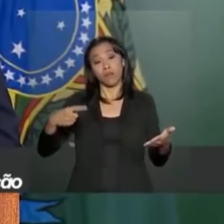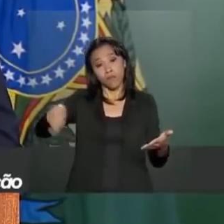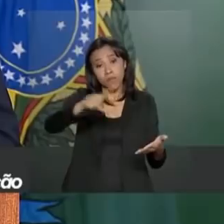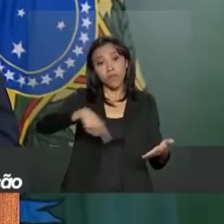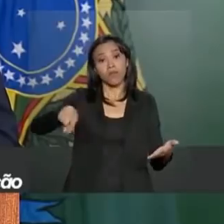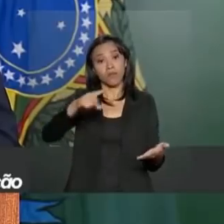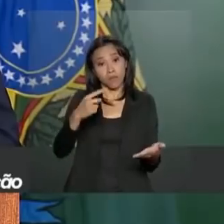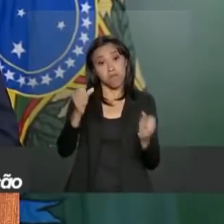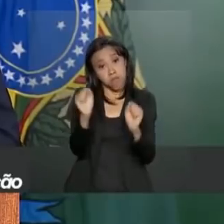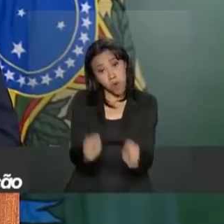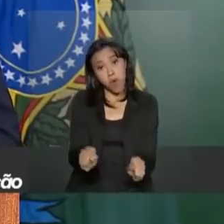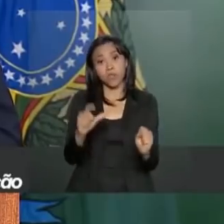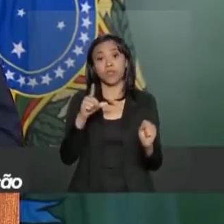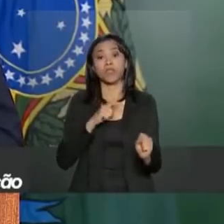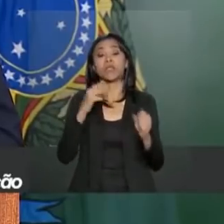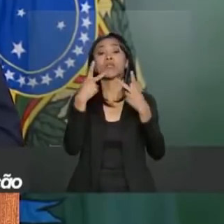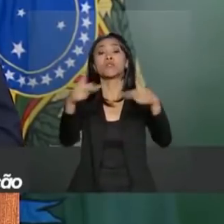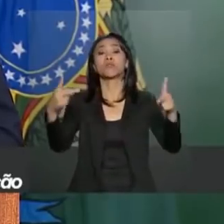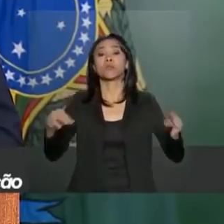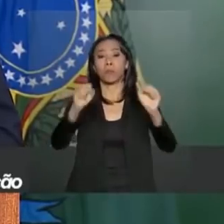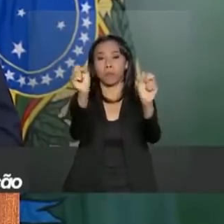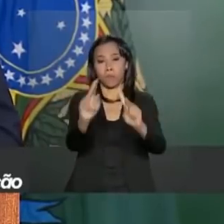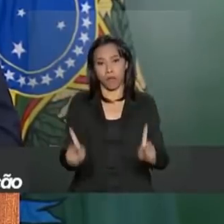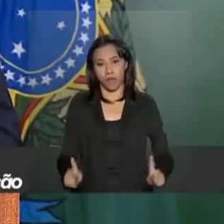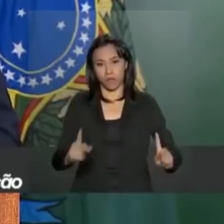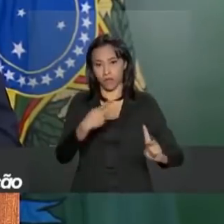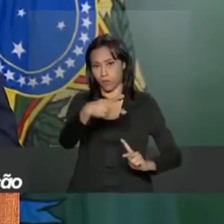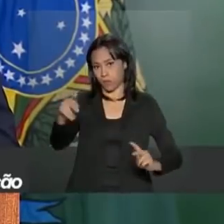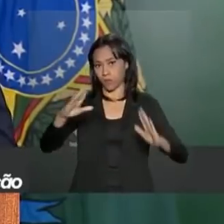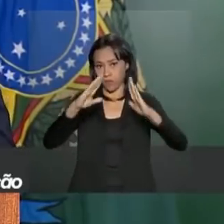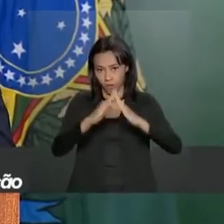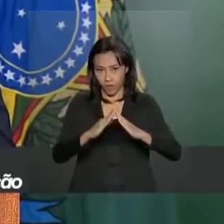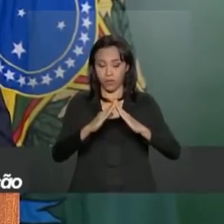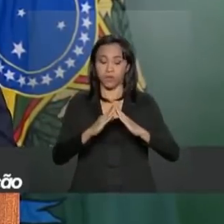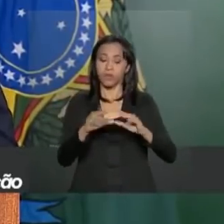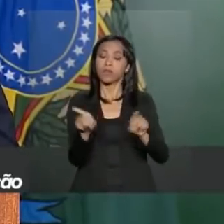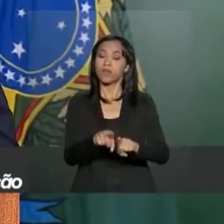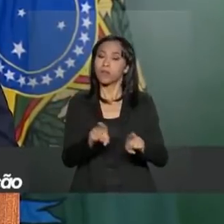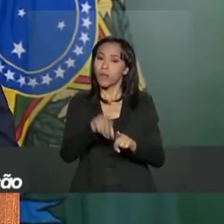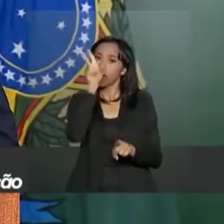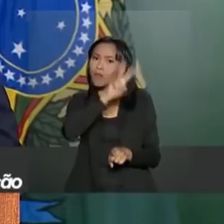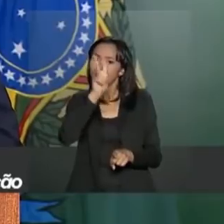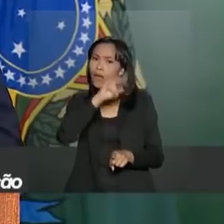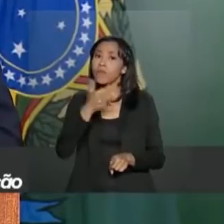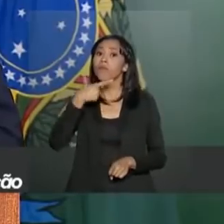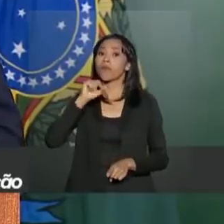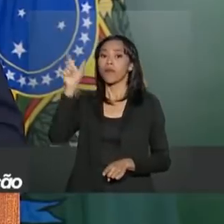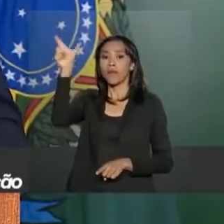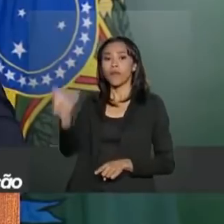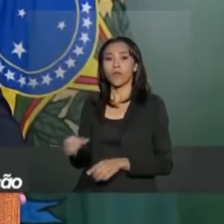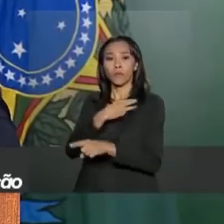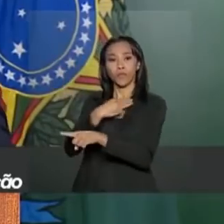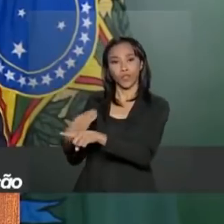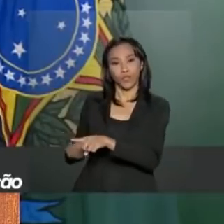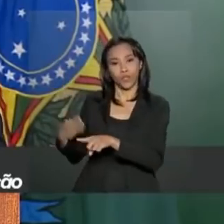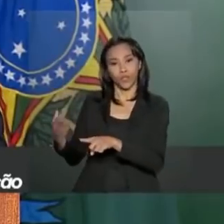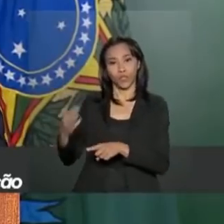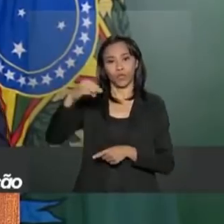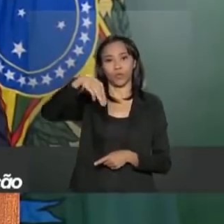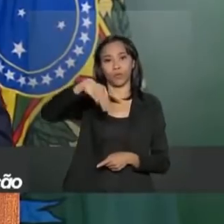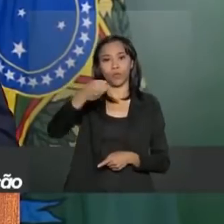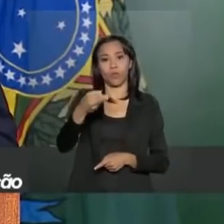nesse primeiro momento ter a sua paz dentro de casa muito bem lembrado também pelo Ministro moro ele vai ter